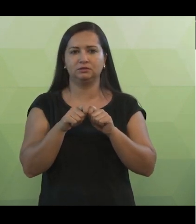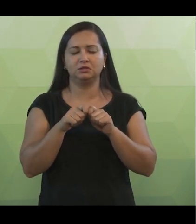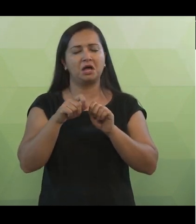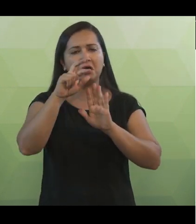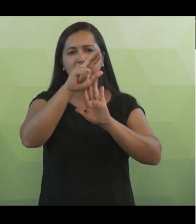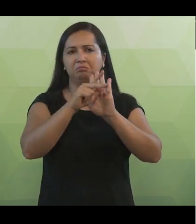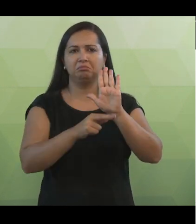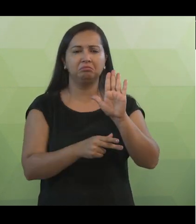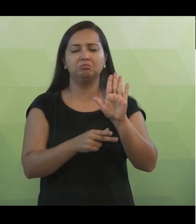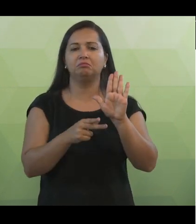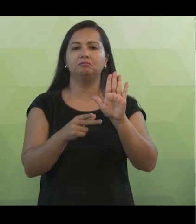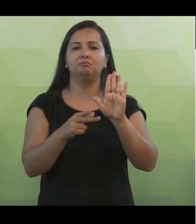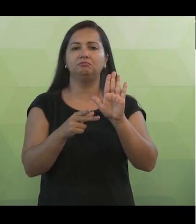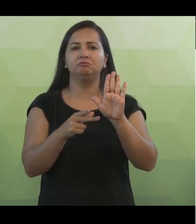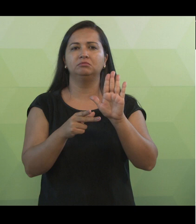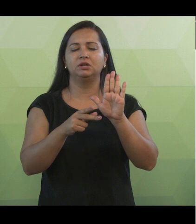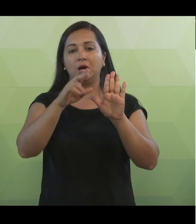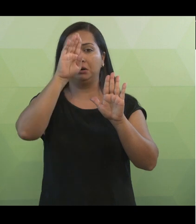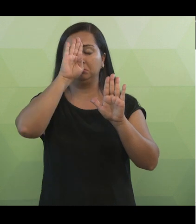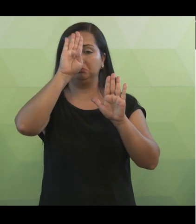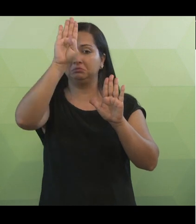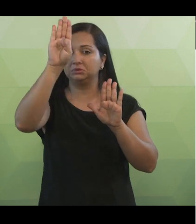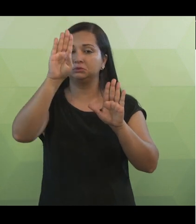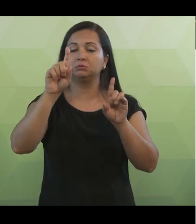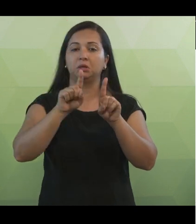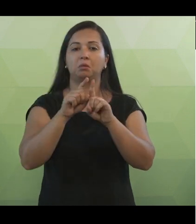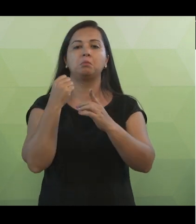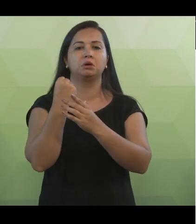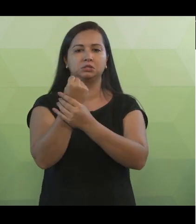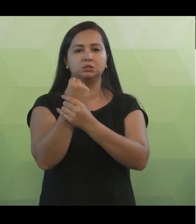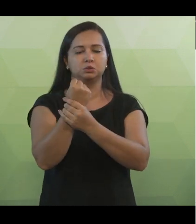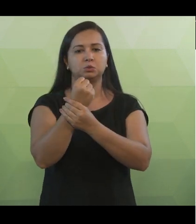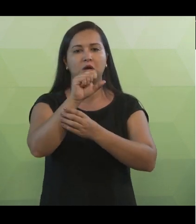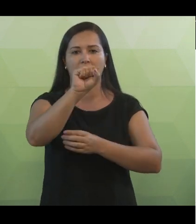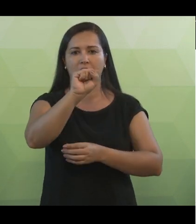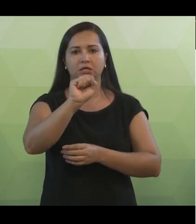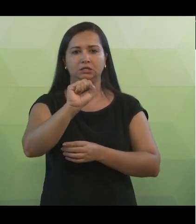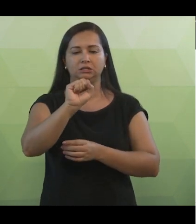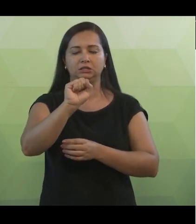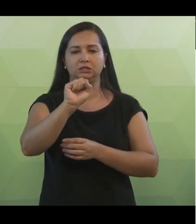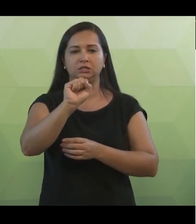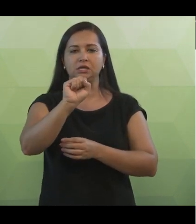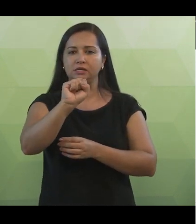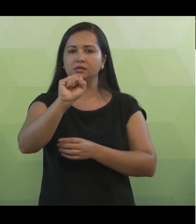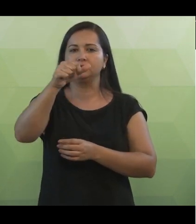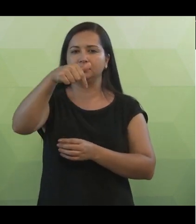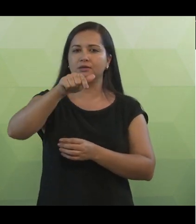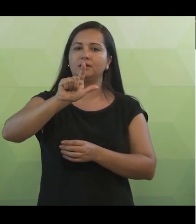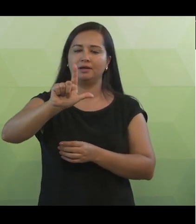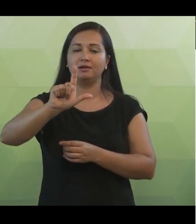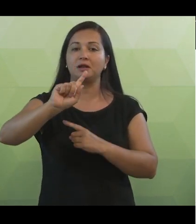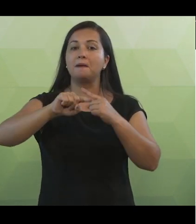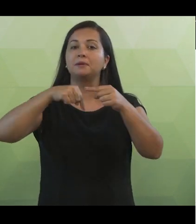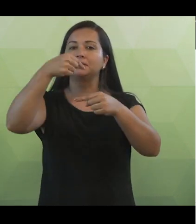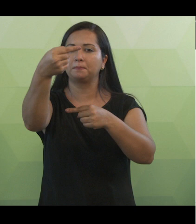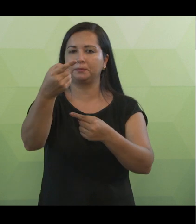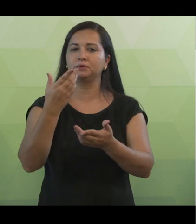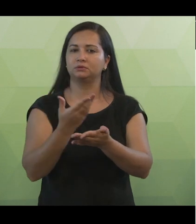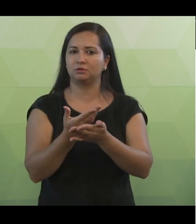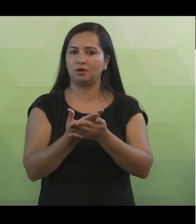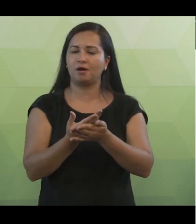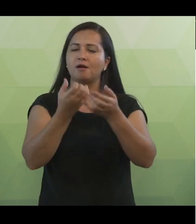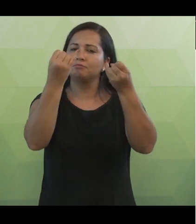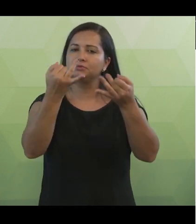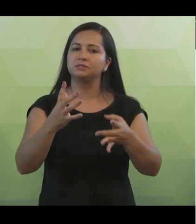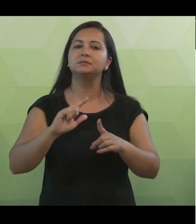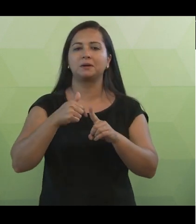à segurança do SQL e validação de dados. Isso eu vou deixar para as aulas de banco de